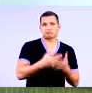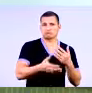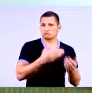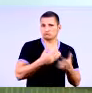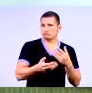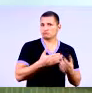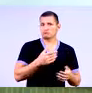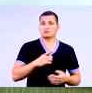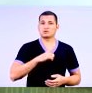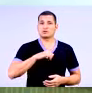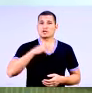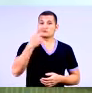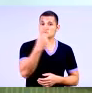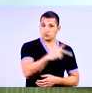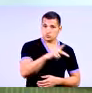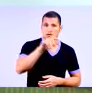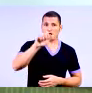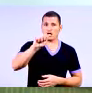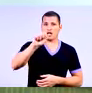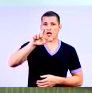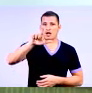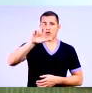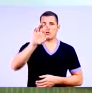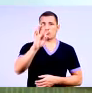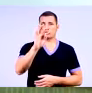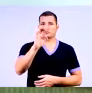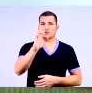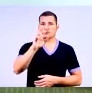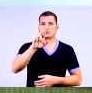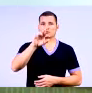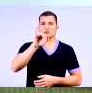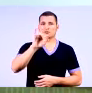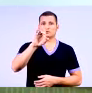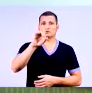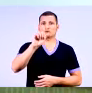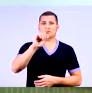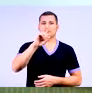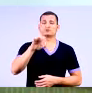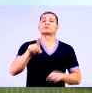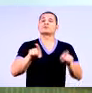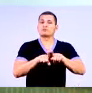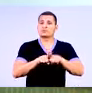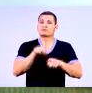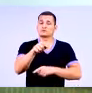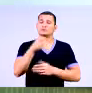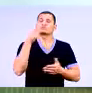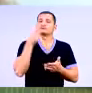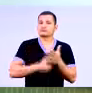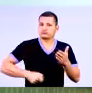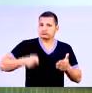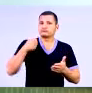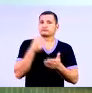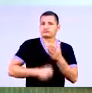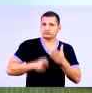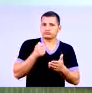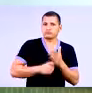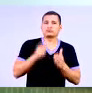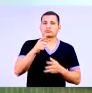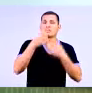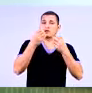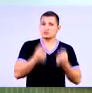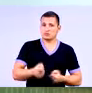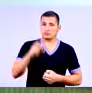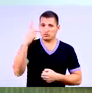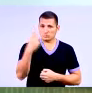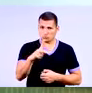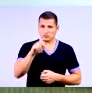sua alteridade, né? E também lutar para você ser aceito na sua alteridade, nós vamos poder conviver,